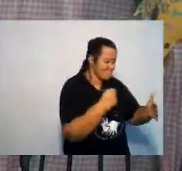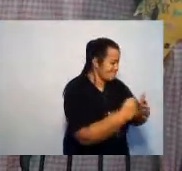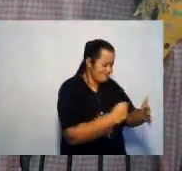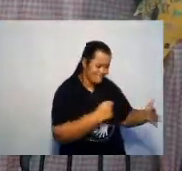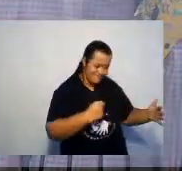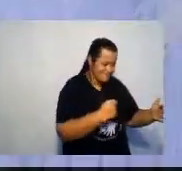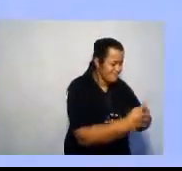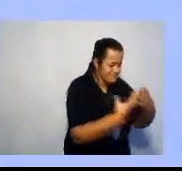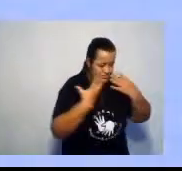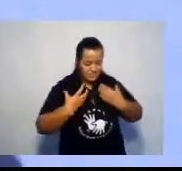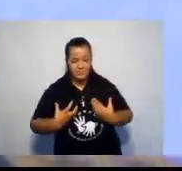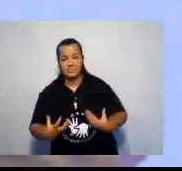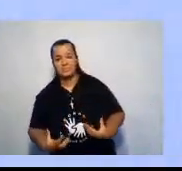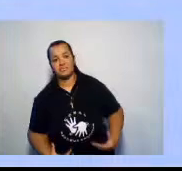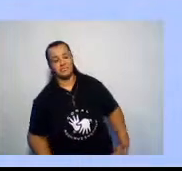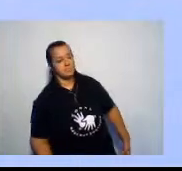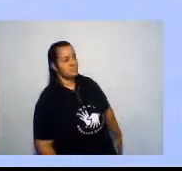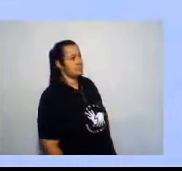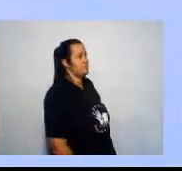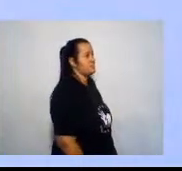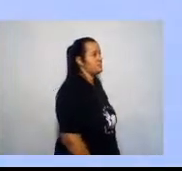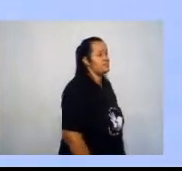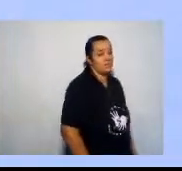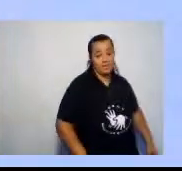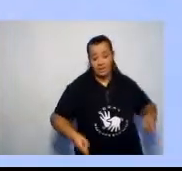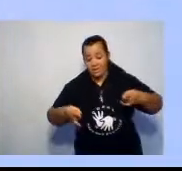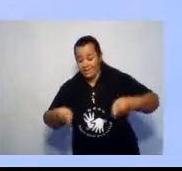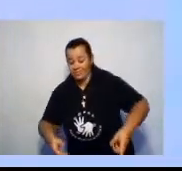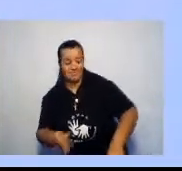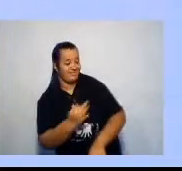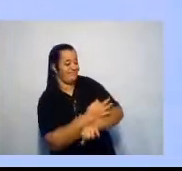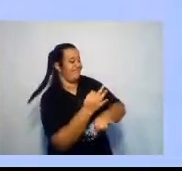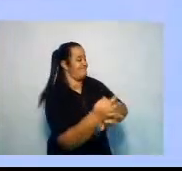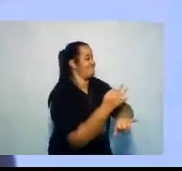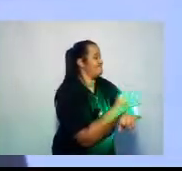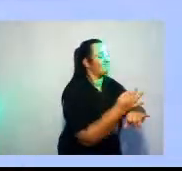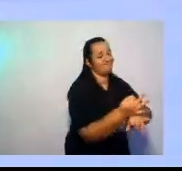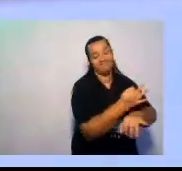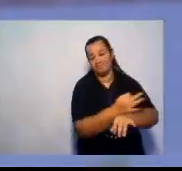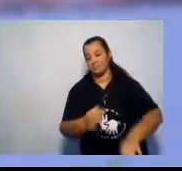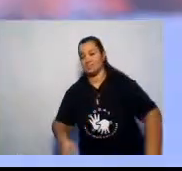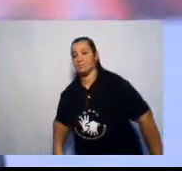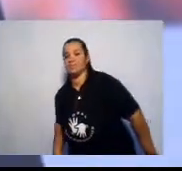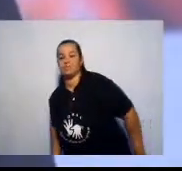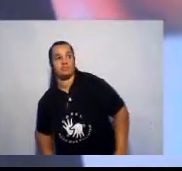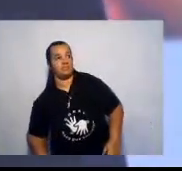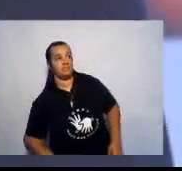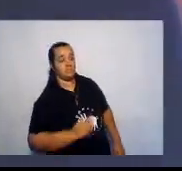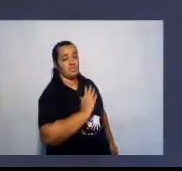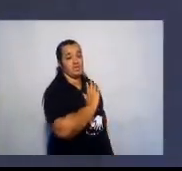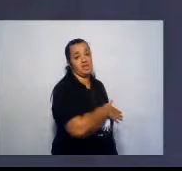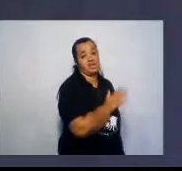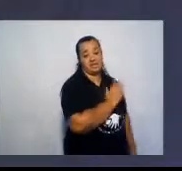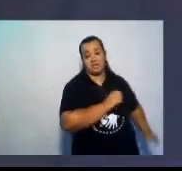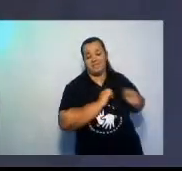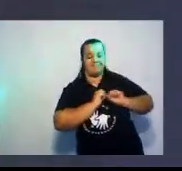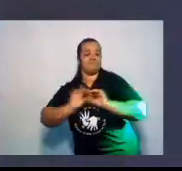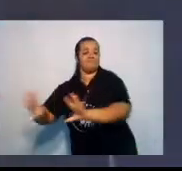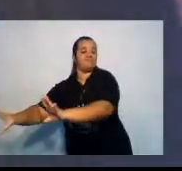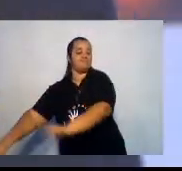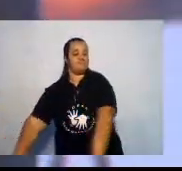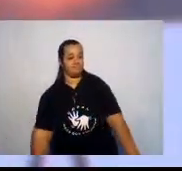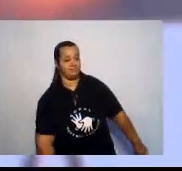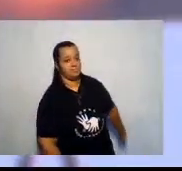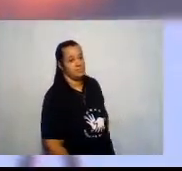calejou, apanhou, apanhou que cansou. A minha cama se fez tanta falta que o meu coração